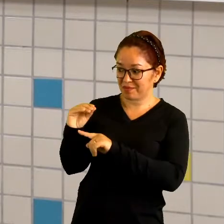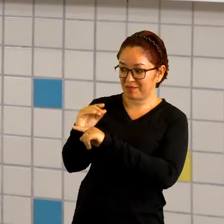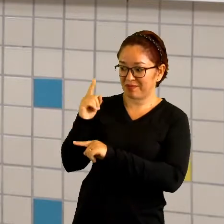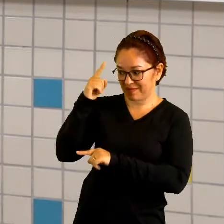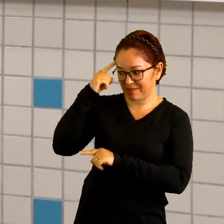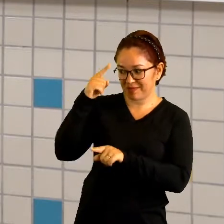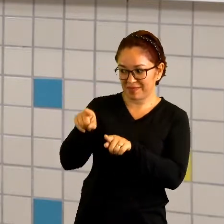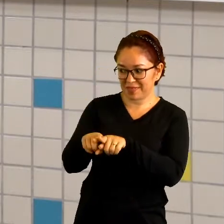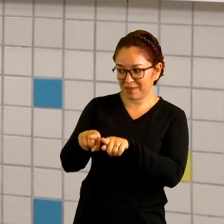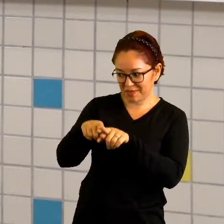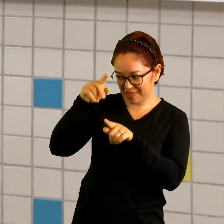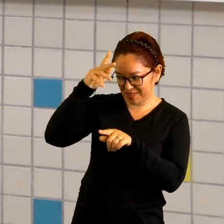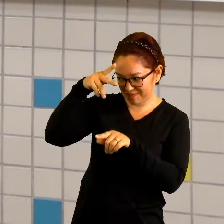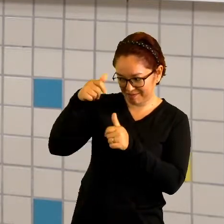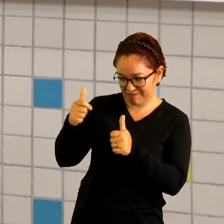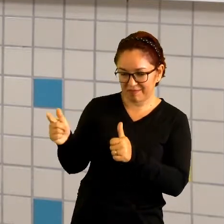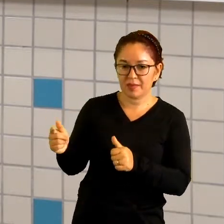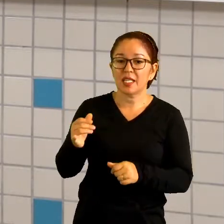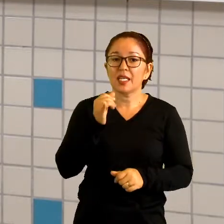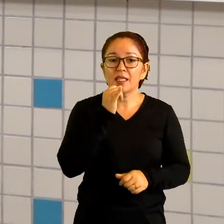pessoa.